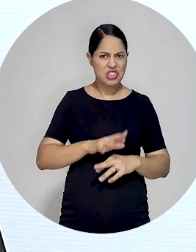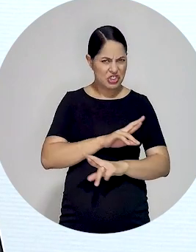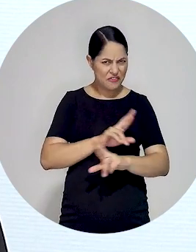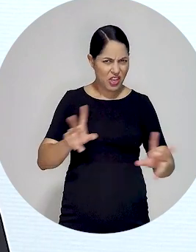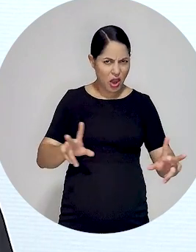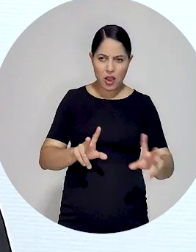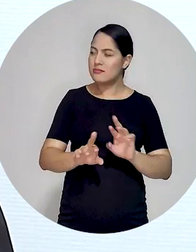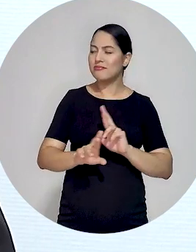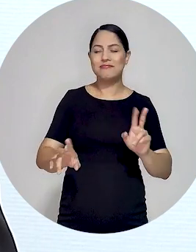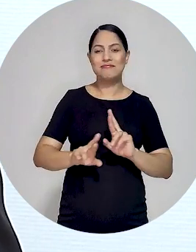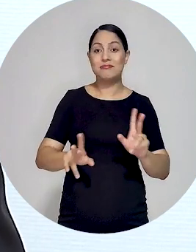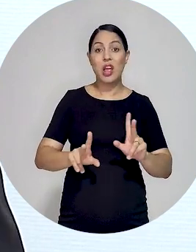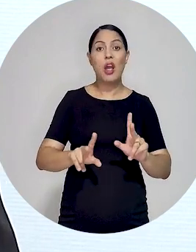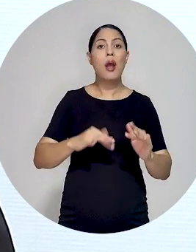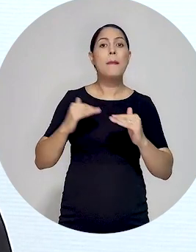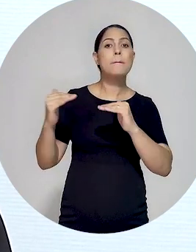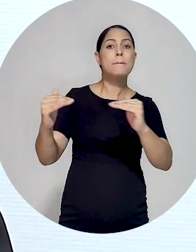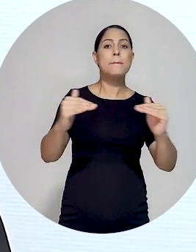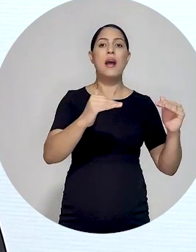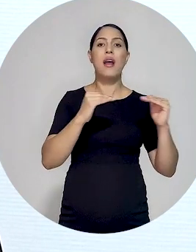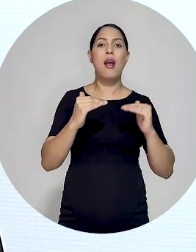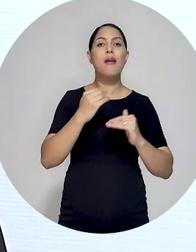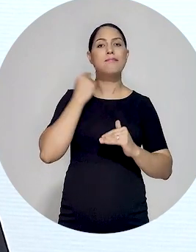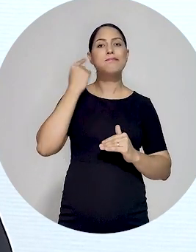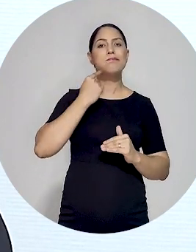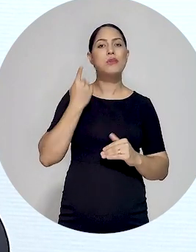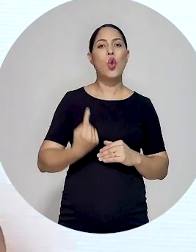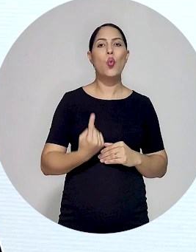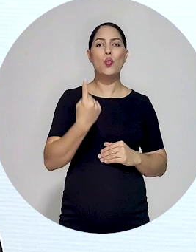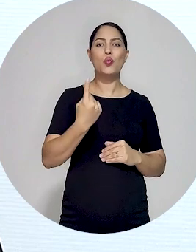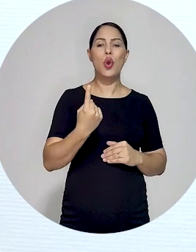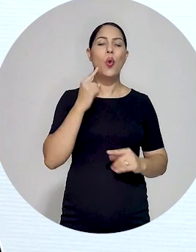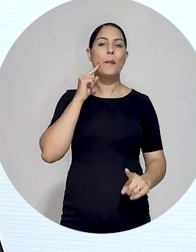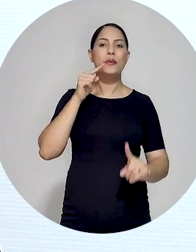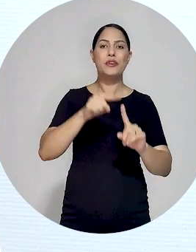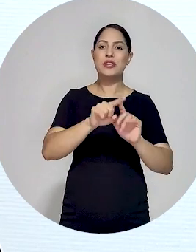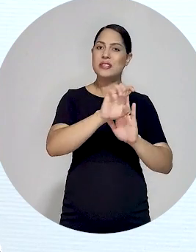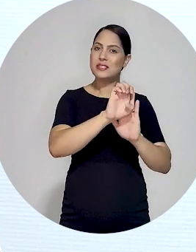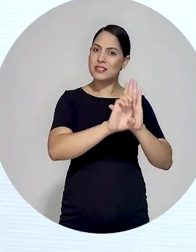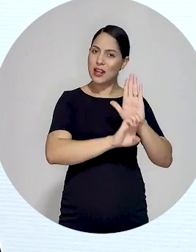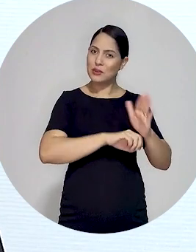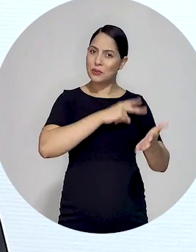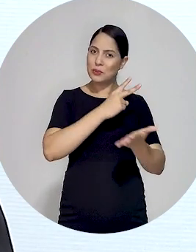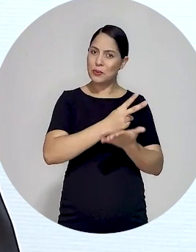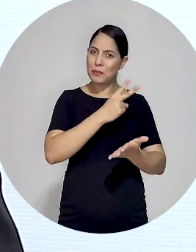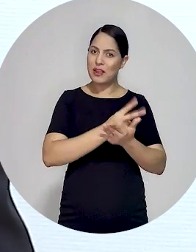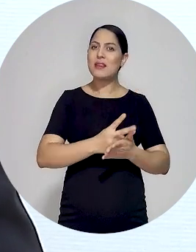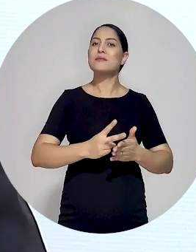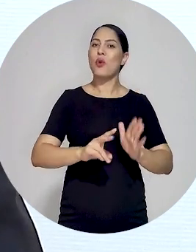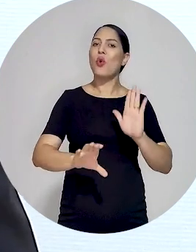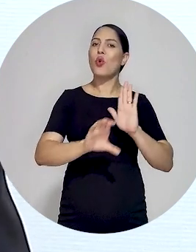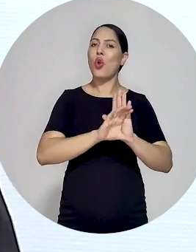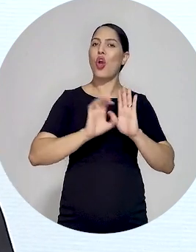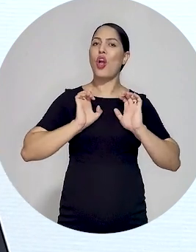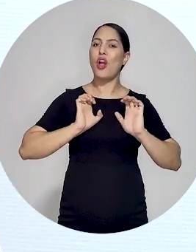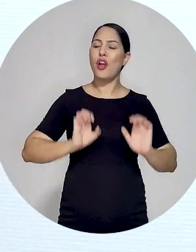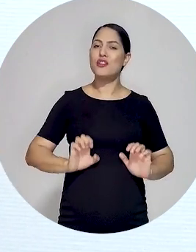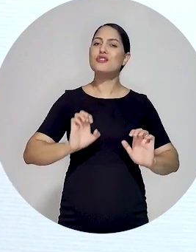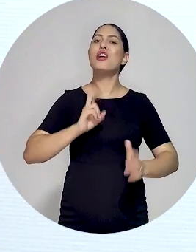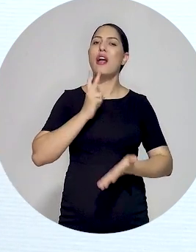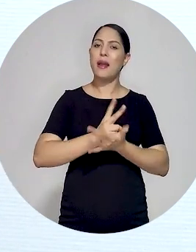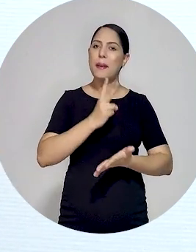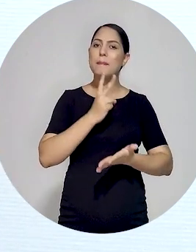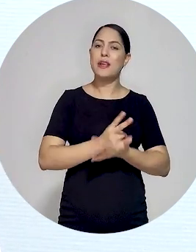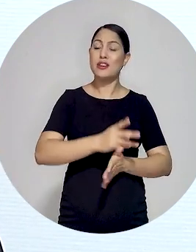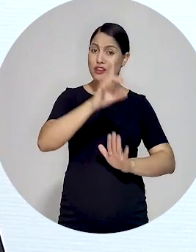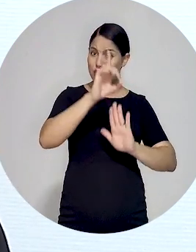mais diferença entre a nossa advocacia, somos todos uma só, né, com o mesmo estatuto, com o mesmo código de ética, com